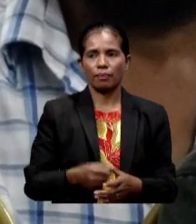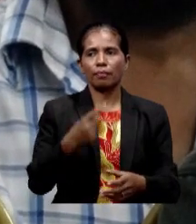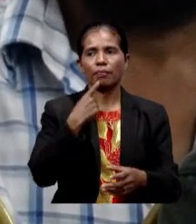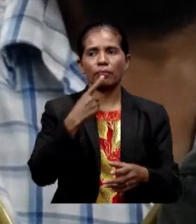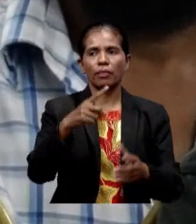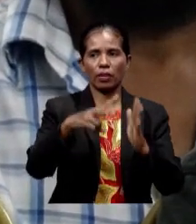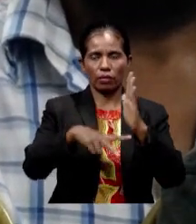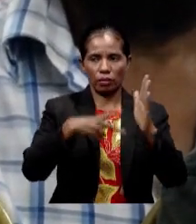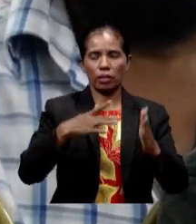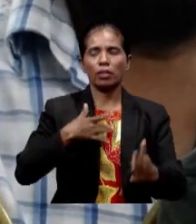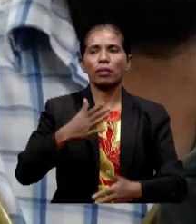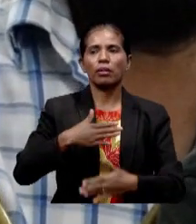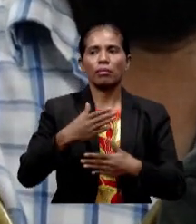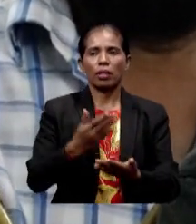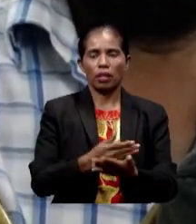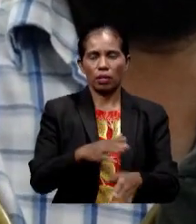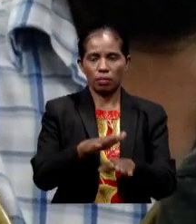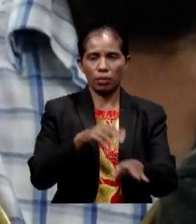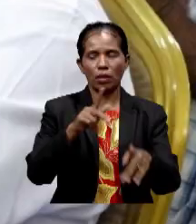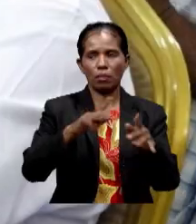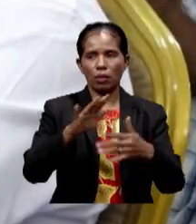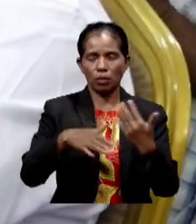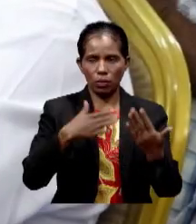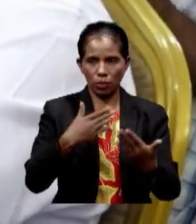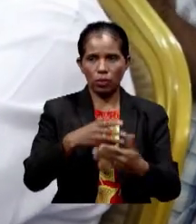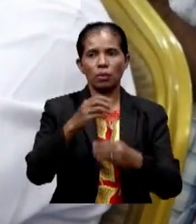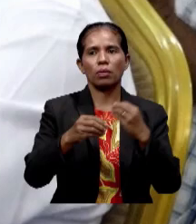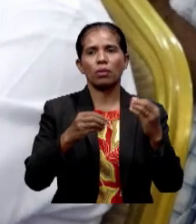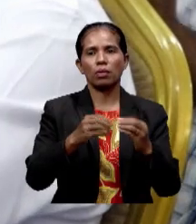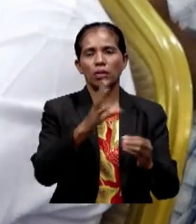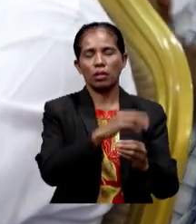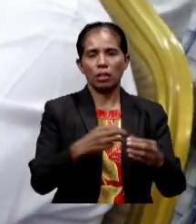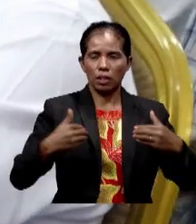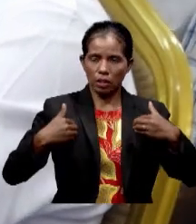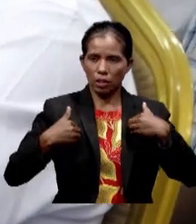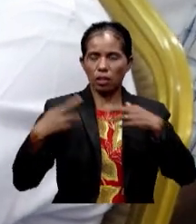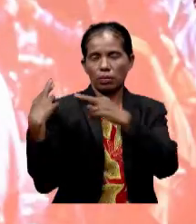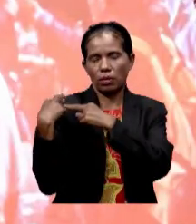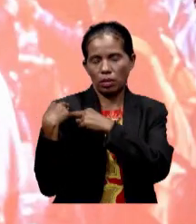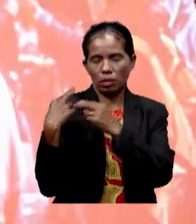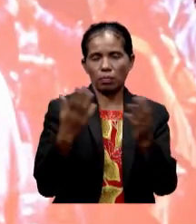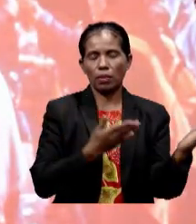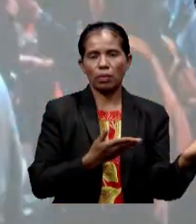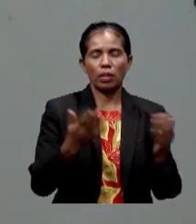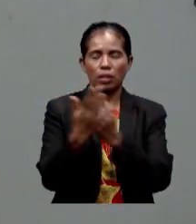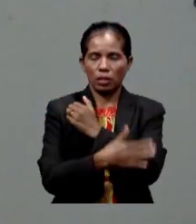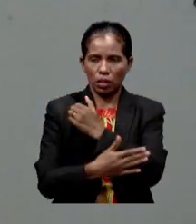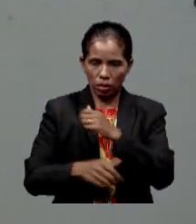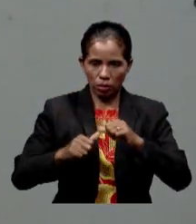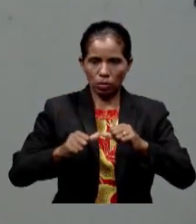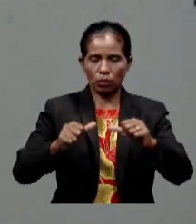filme apresiasaun ne belefanum filafale ema hoto katak i ha responsabilidade bot lori raine continua ba